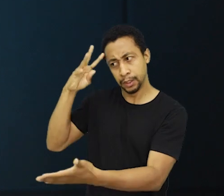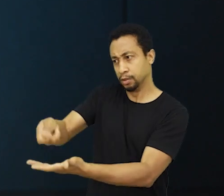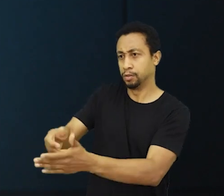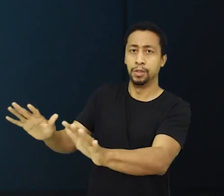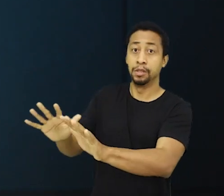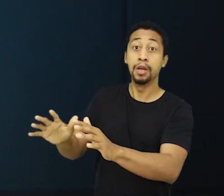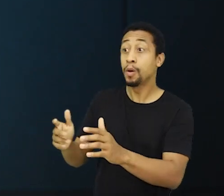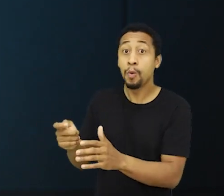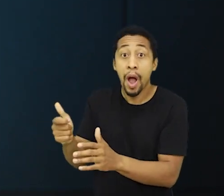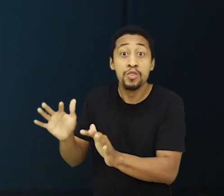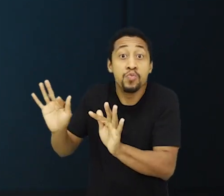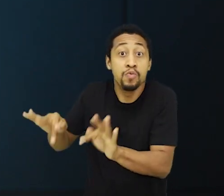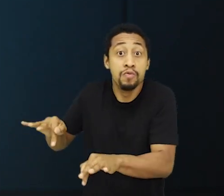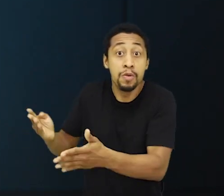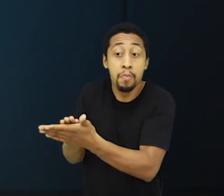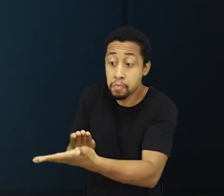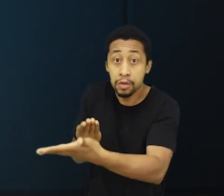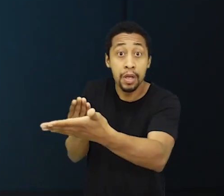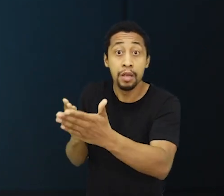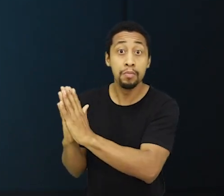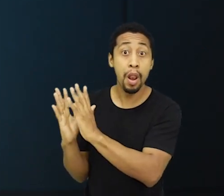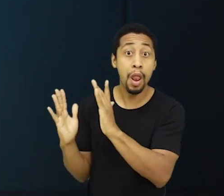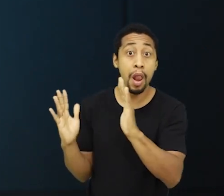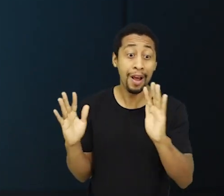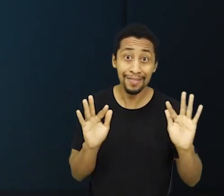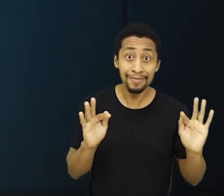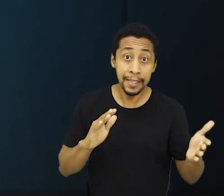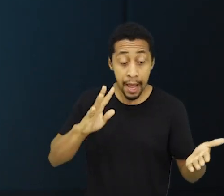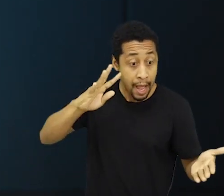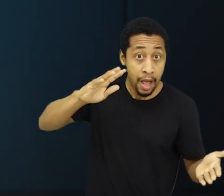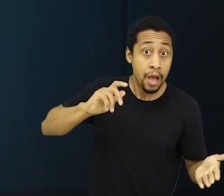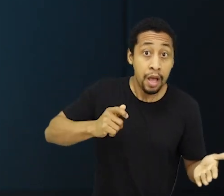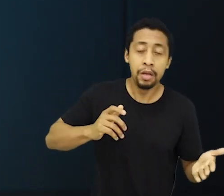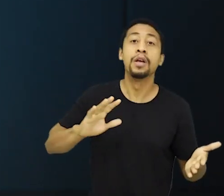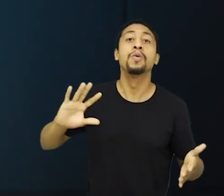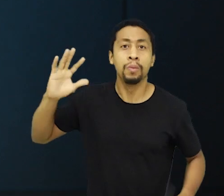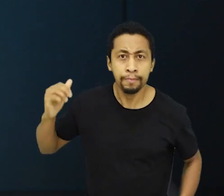iria sentenciar o processo. Ocorre que a União Federal, na época,